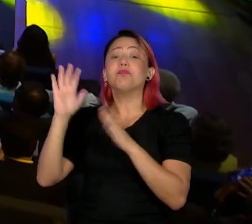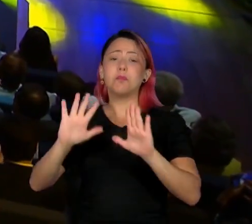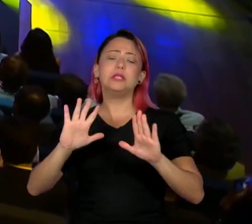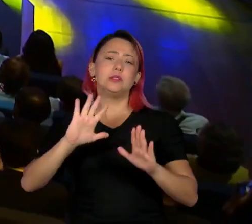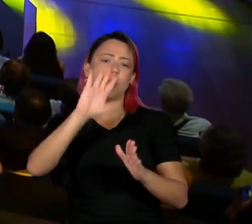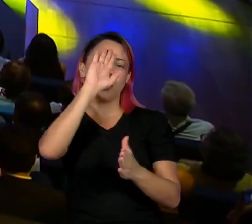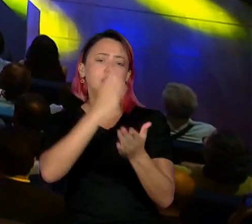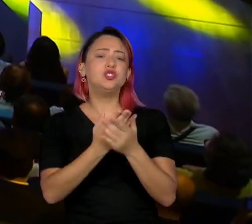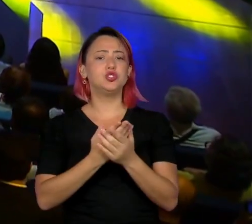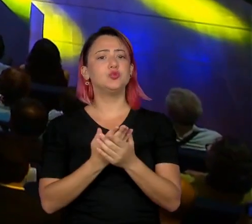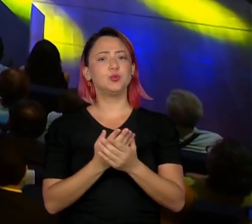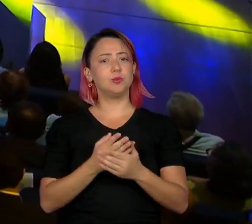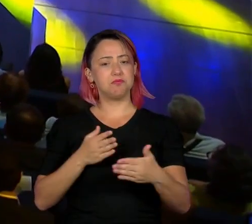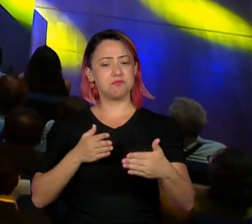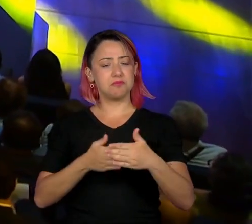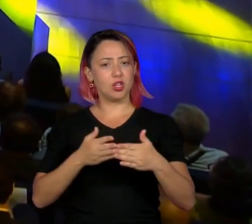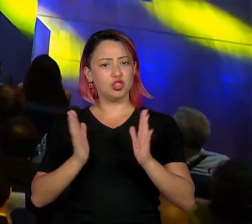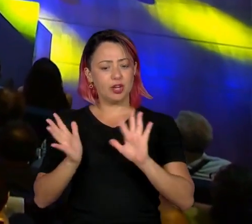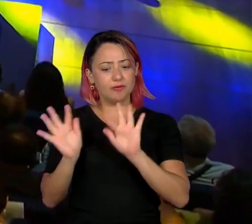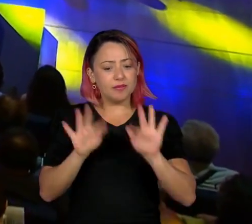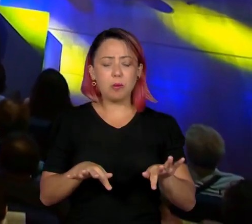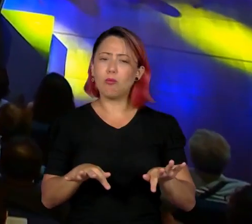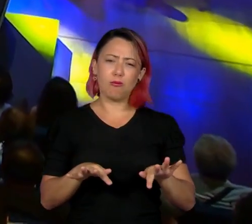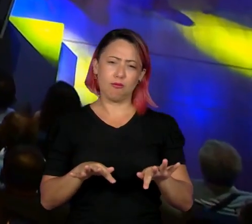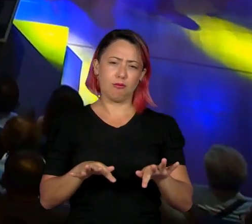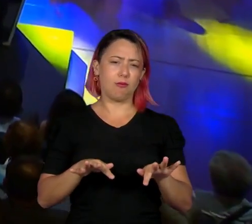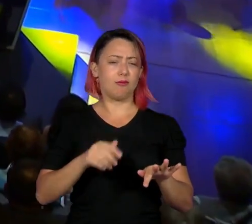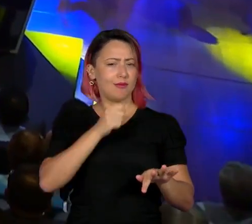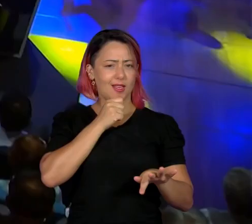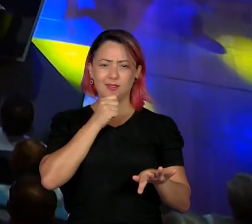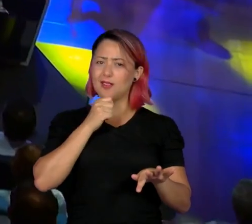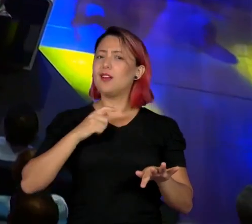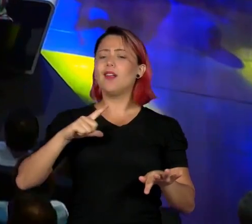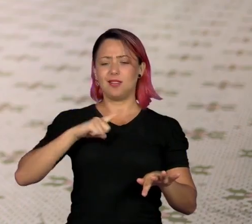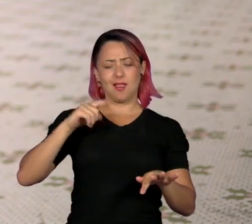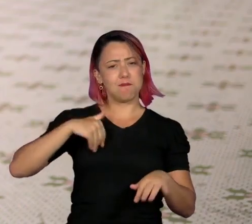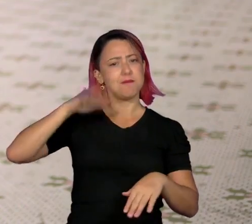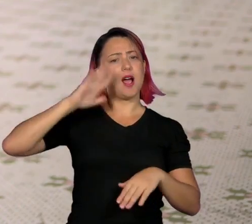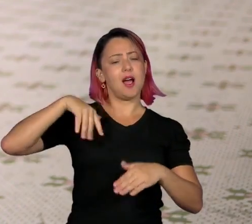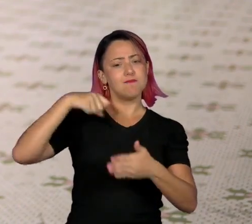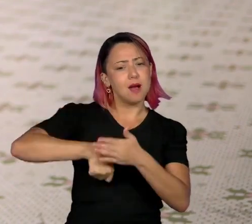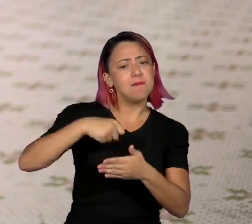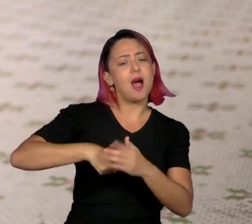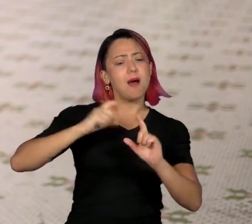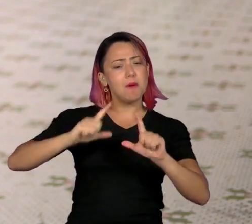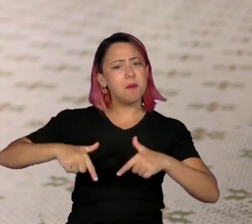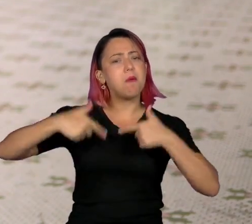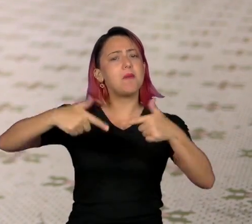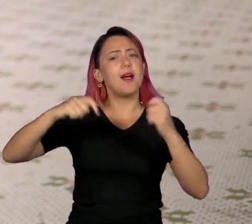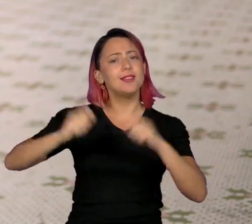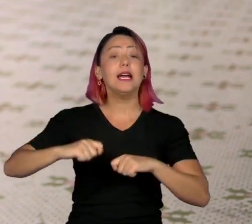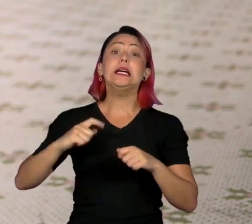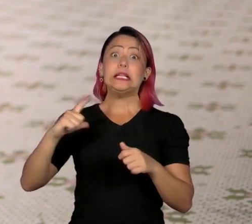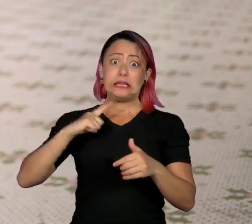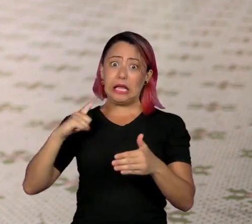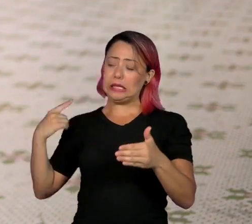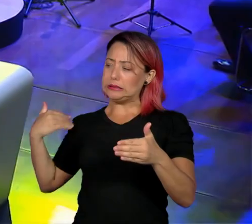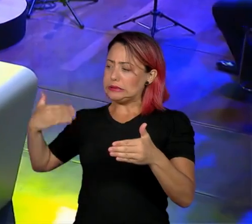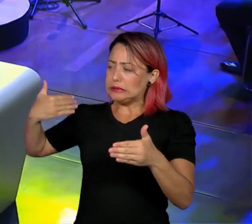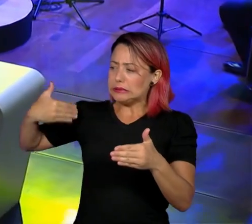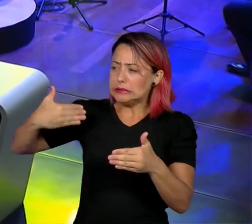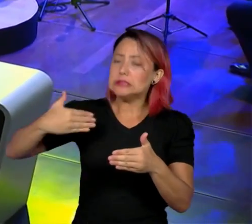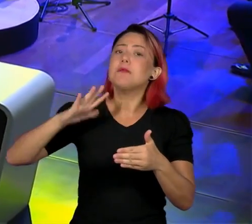mais longe ainda. Eu sinto que tem muita coisa para aprender. Assim. Às vezes eu paro e falo, nossa, foi uma caminhada, mas ainda tem muito para